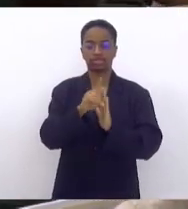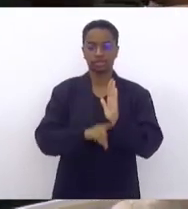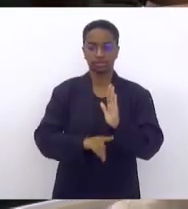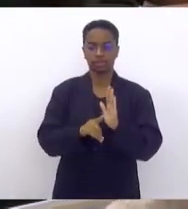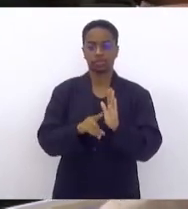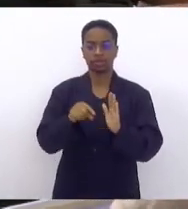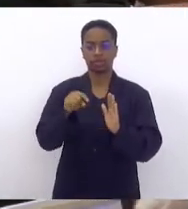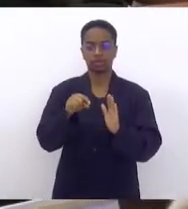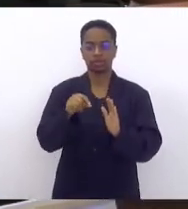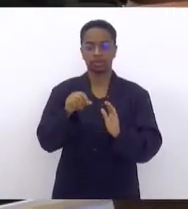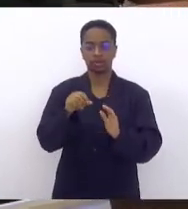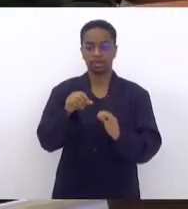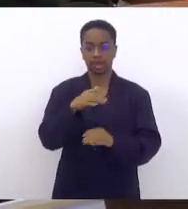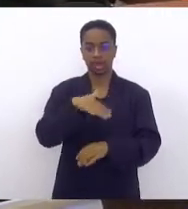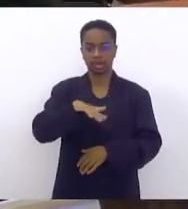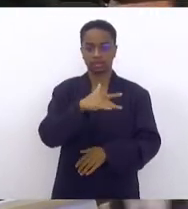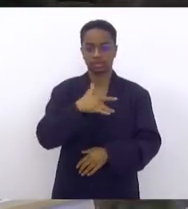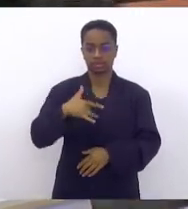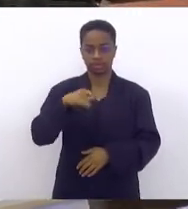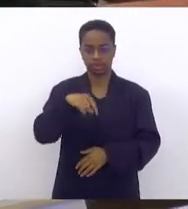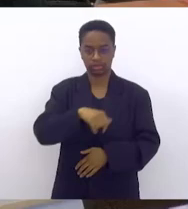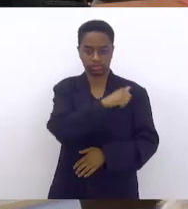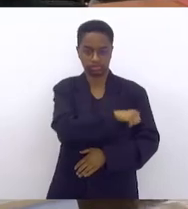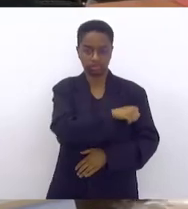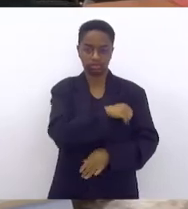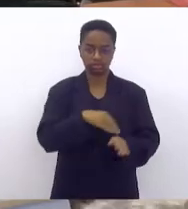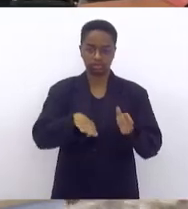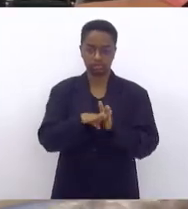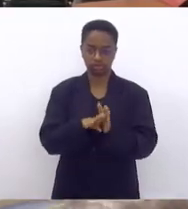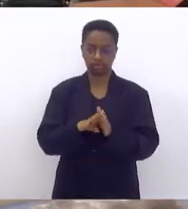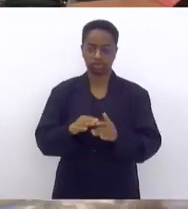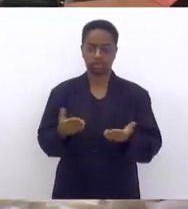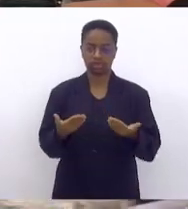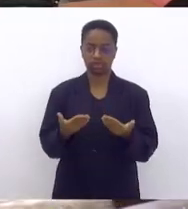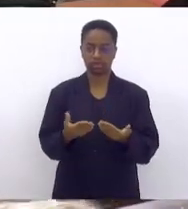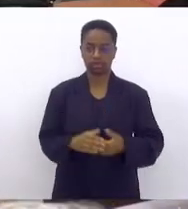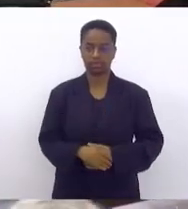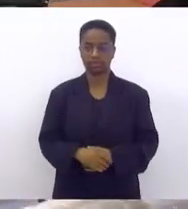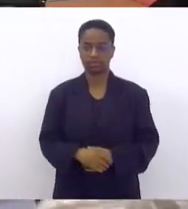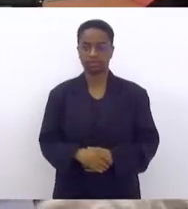chegou. Cadê? Onde está? Está aqui.